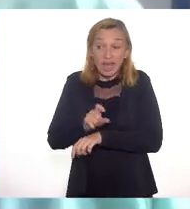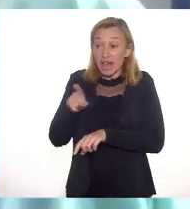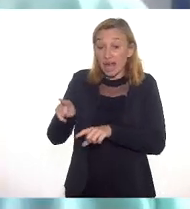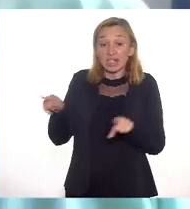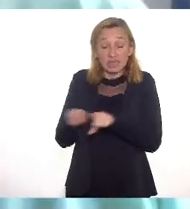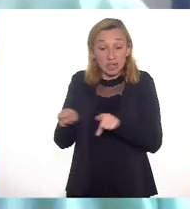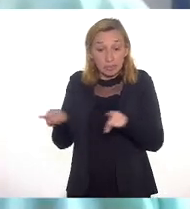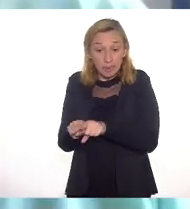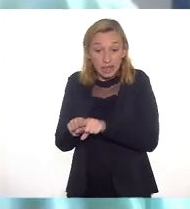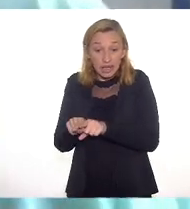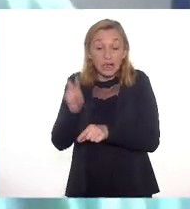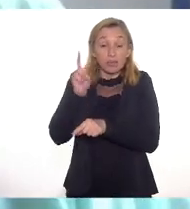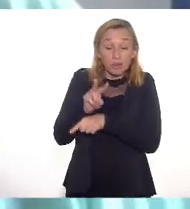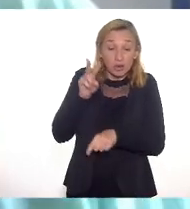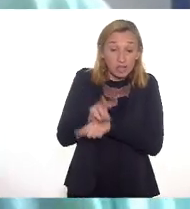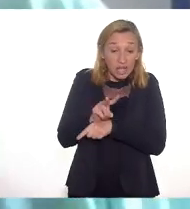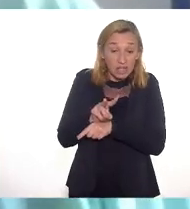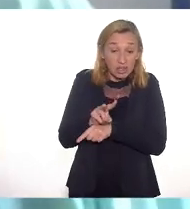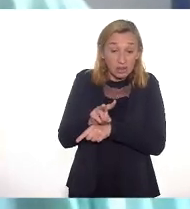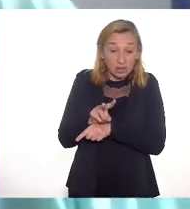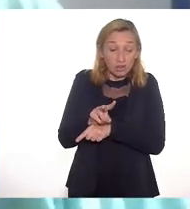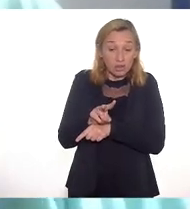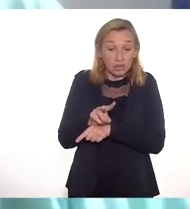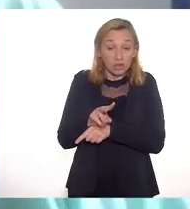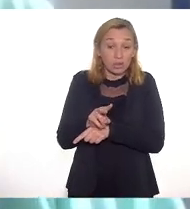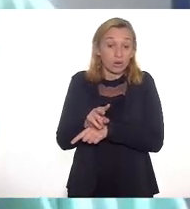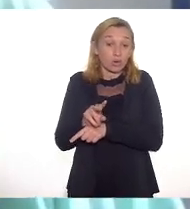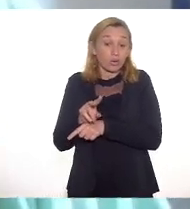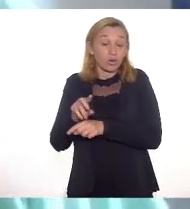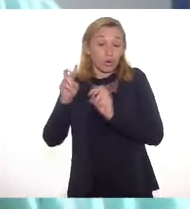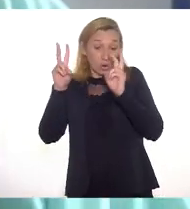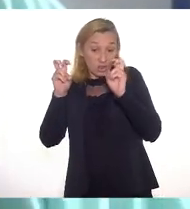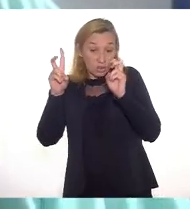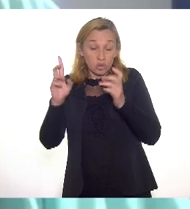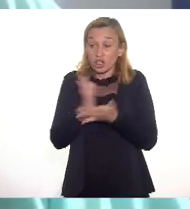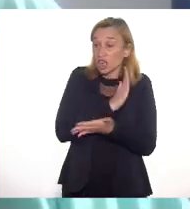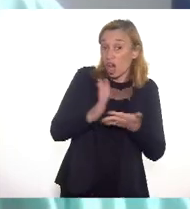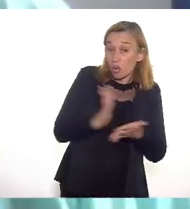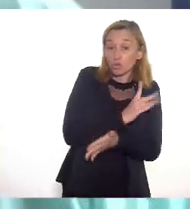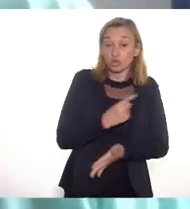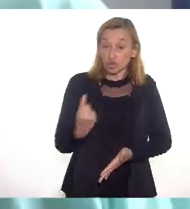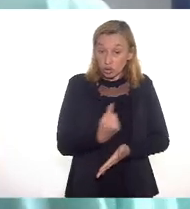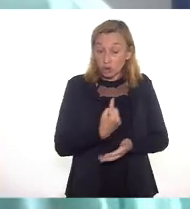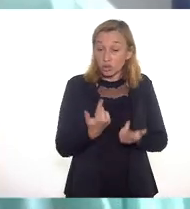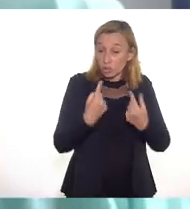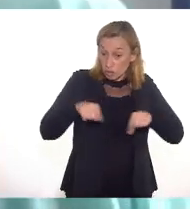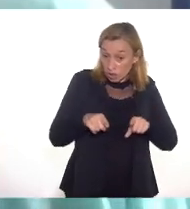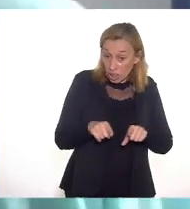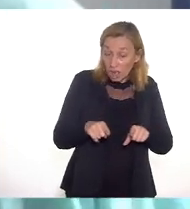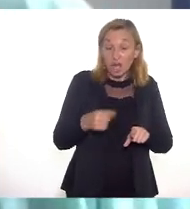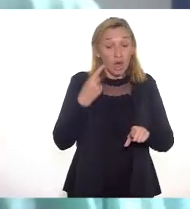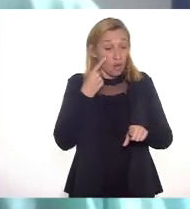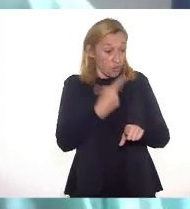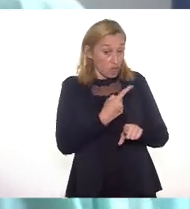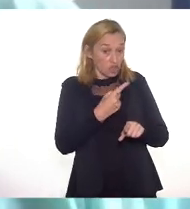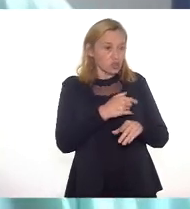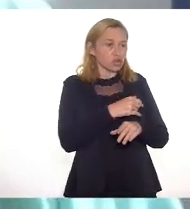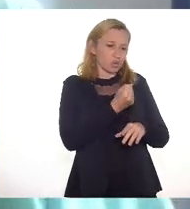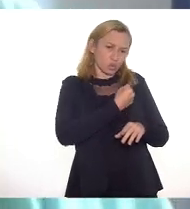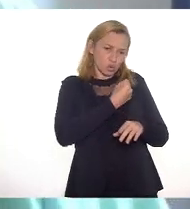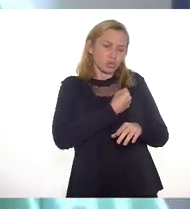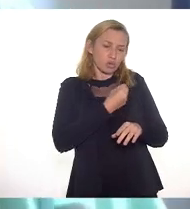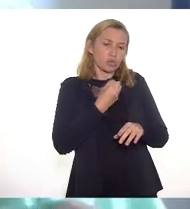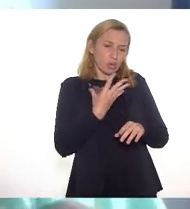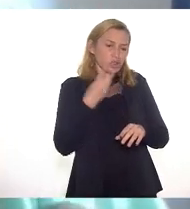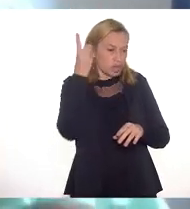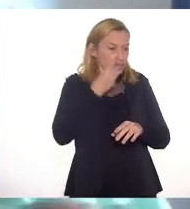uma tese de legalização, que alguns de nós possam ser contrários, até imagino que a maioria da Assembleia seja contrária à tese